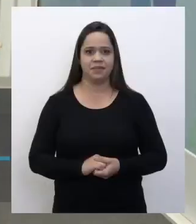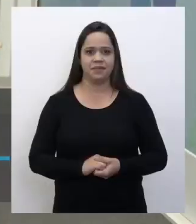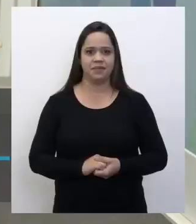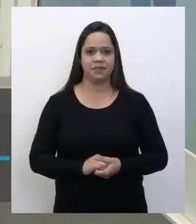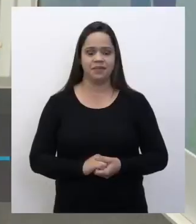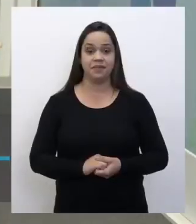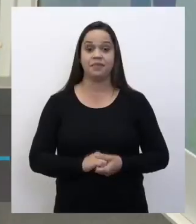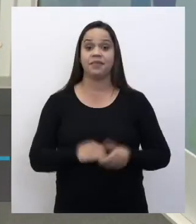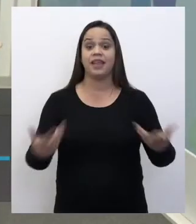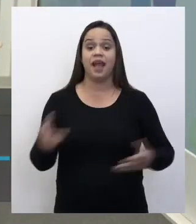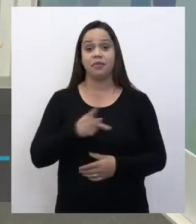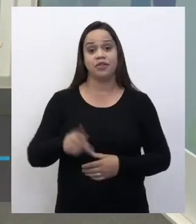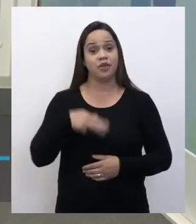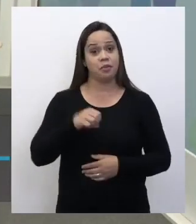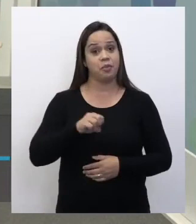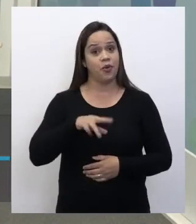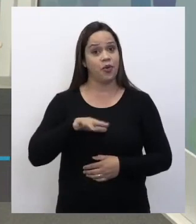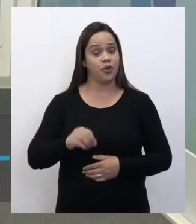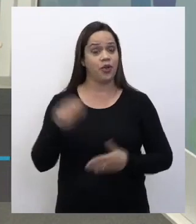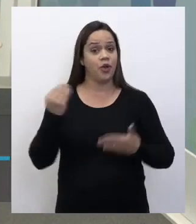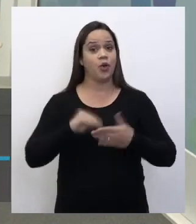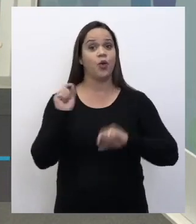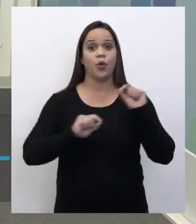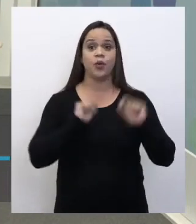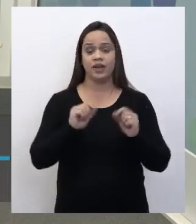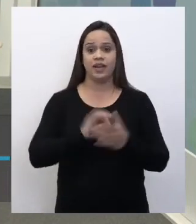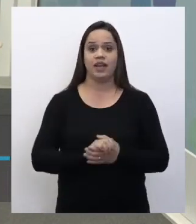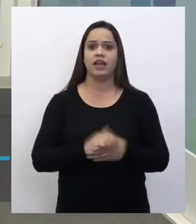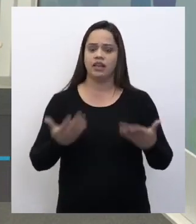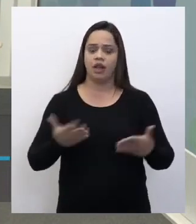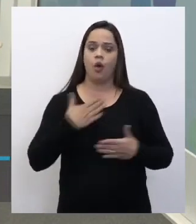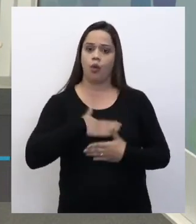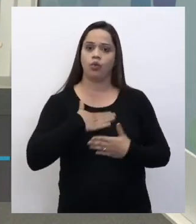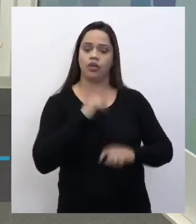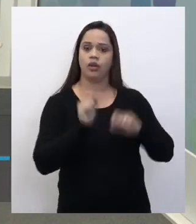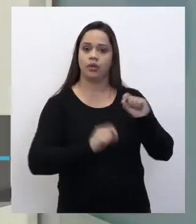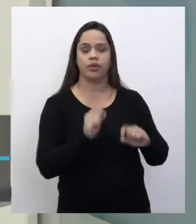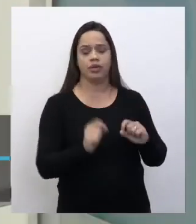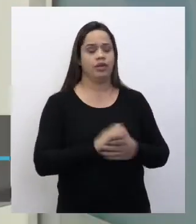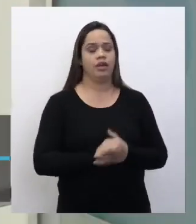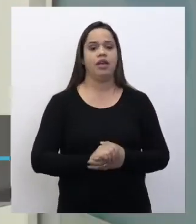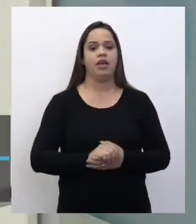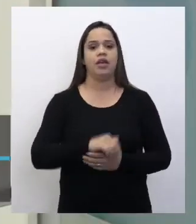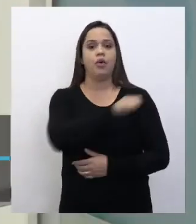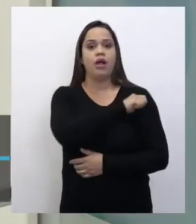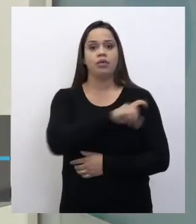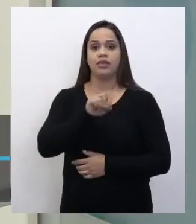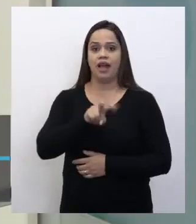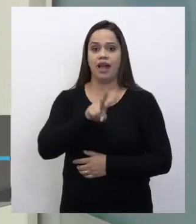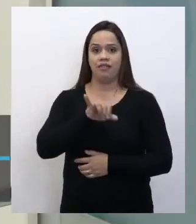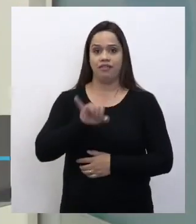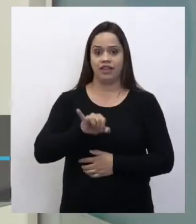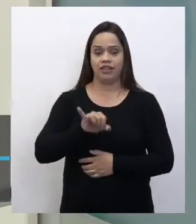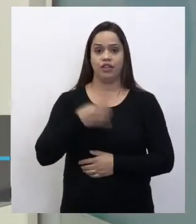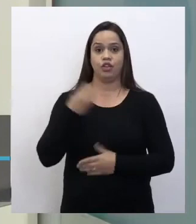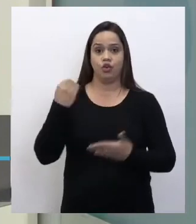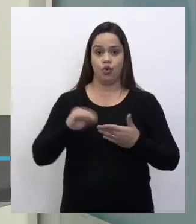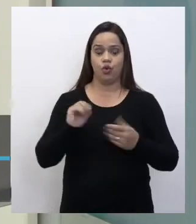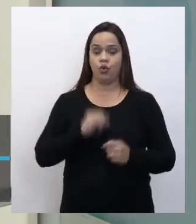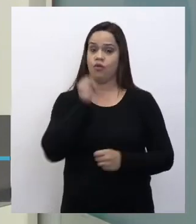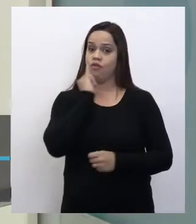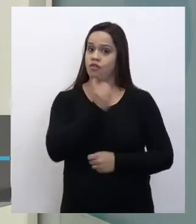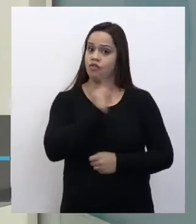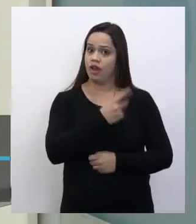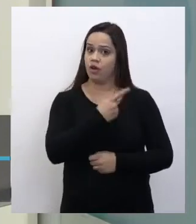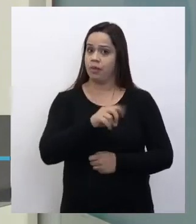E aí, Mônica, o que que eles colocaram? Eu gostei primeiro de um aluno, o Davi Nunes, que ele coloca assim, disse Pedrinho, porque